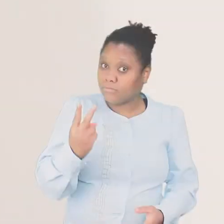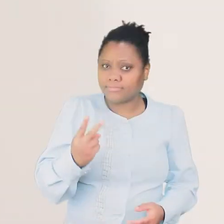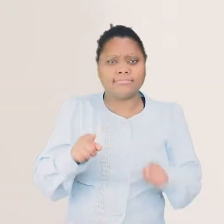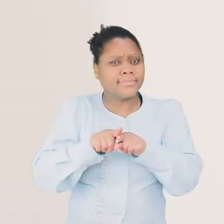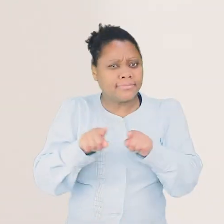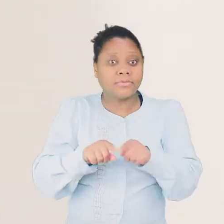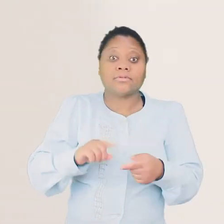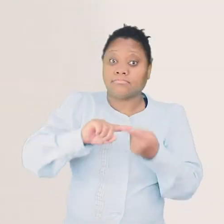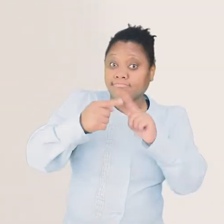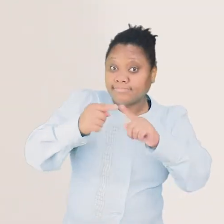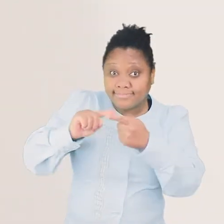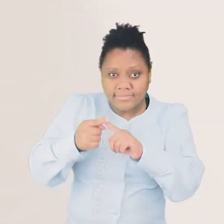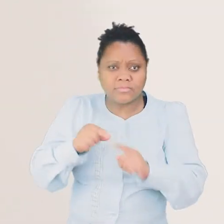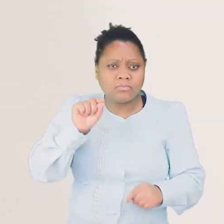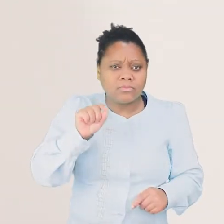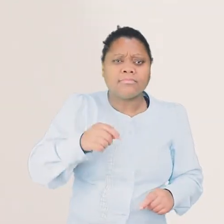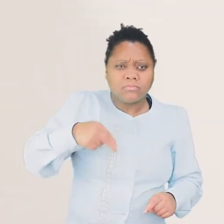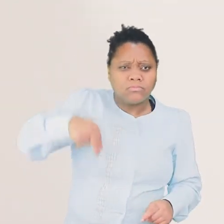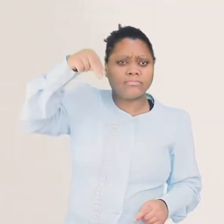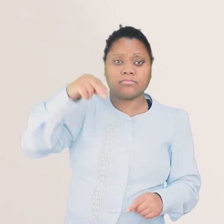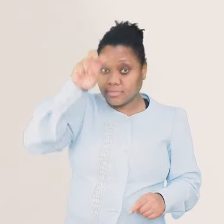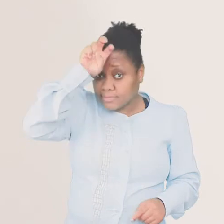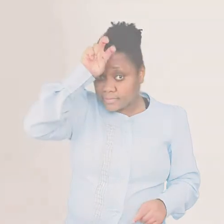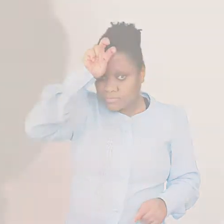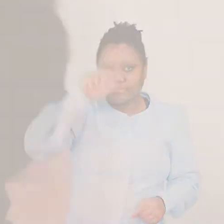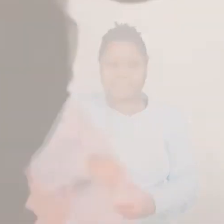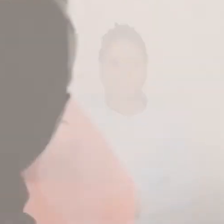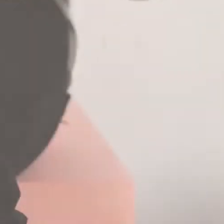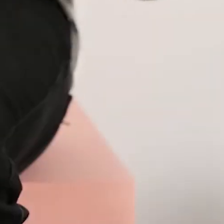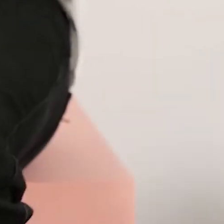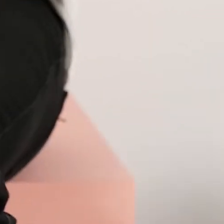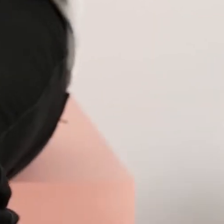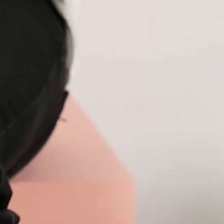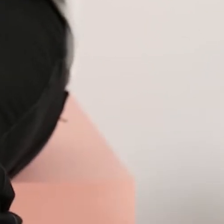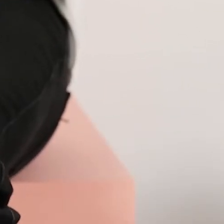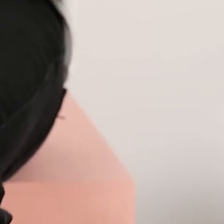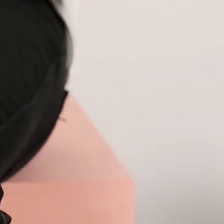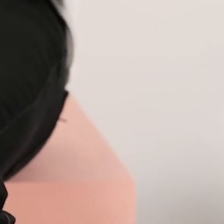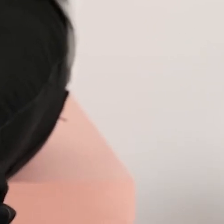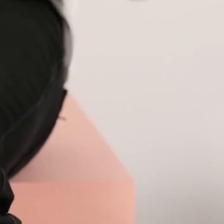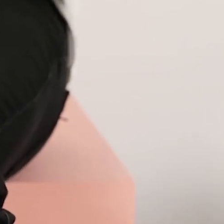Ou ainda, a combinação mais típica do norte do Egito.